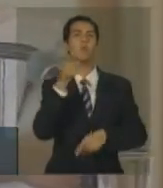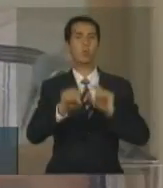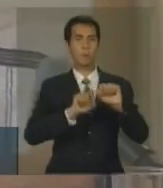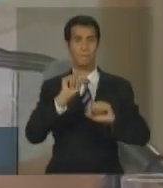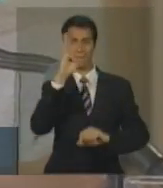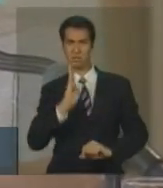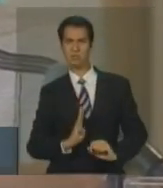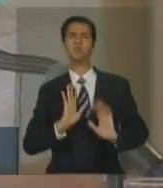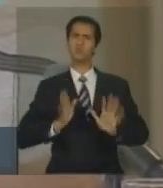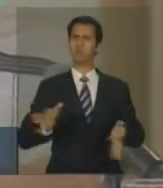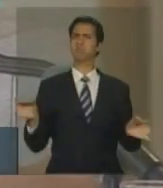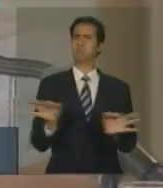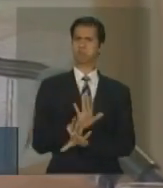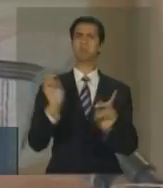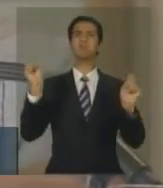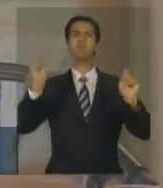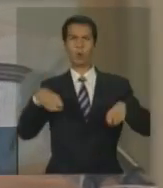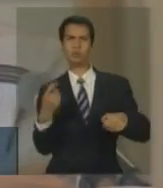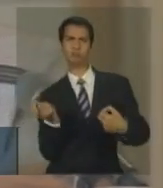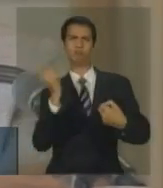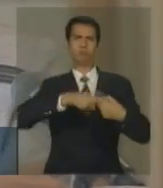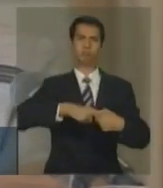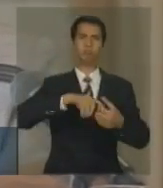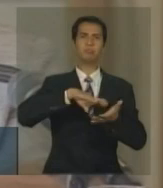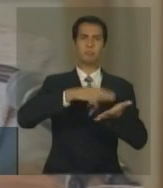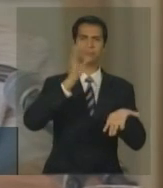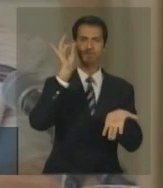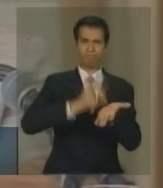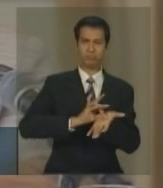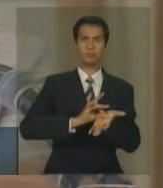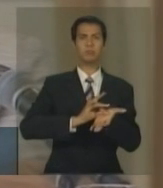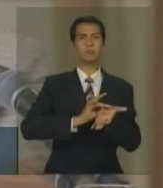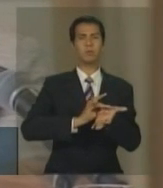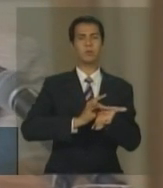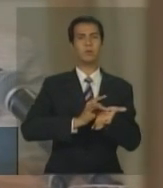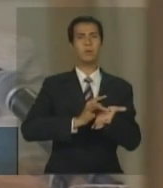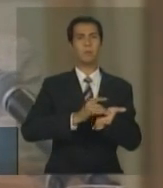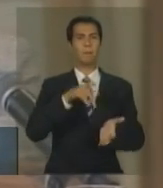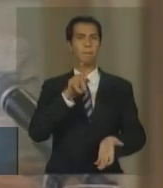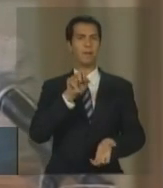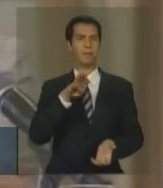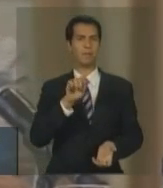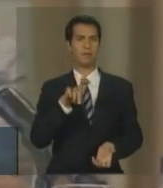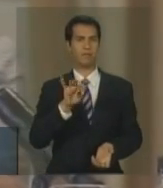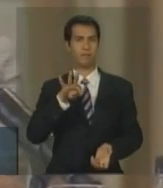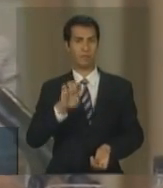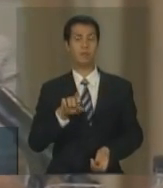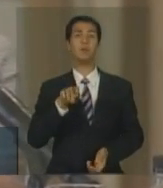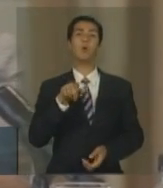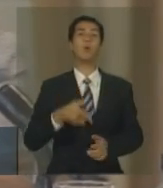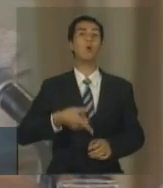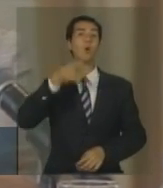para assumir uma vaga permanente no Conselho. A senhora recebeu ontem o apoio dos primeiros